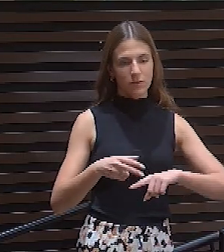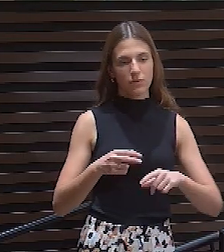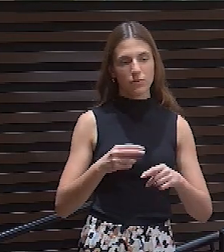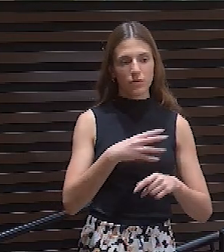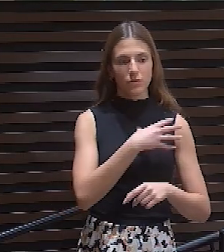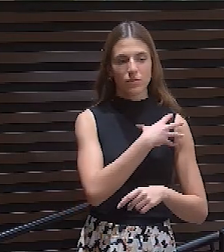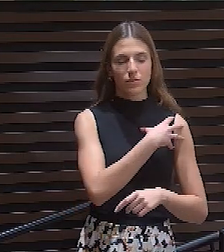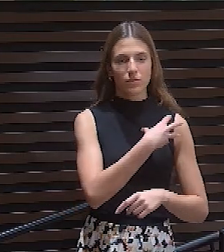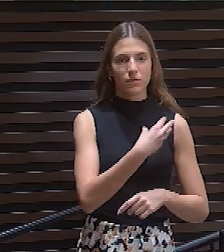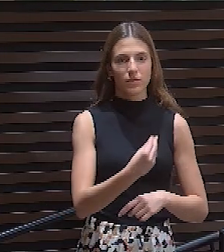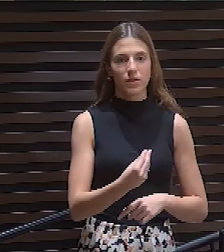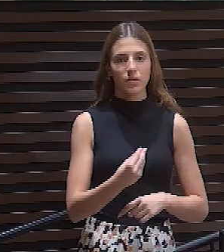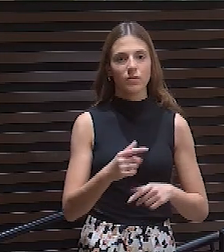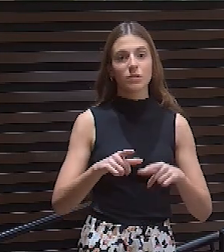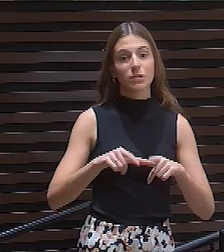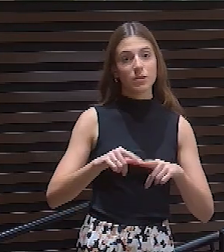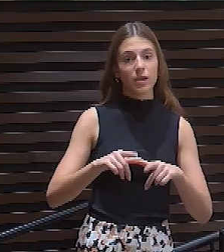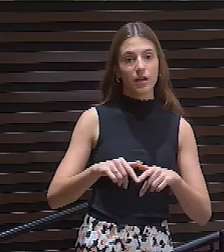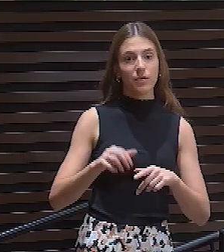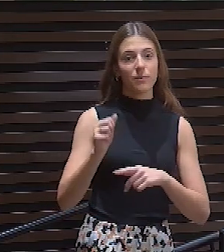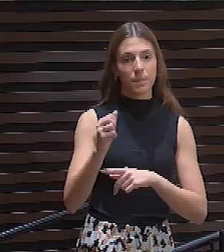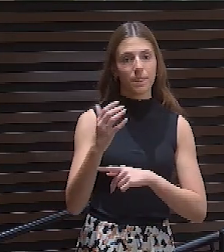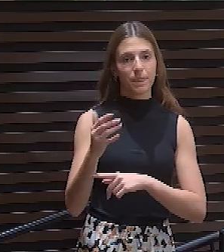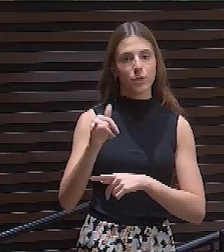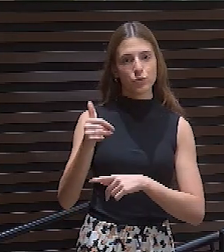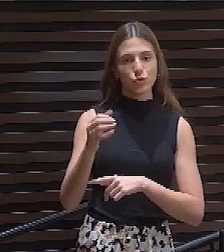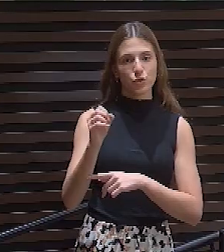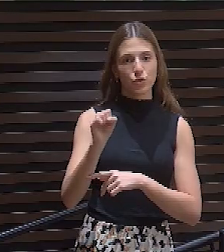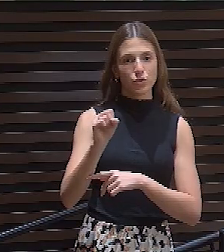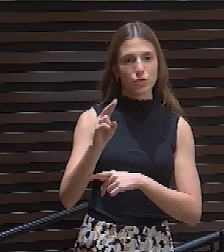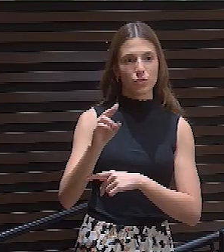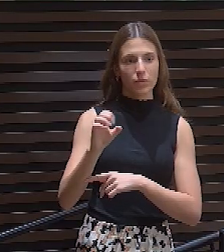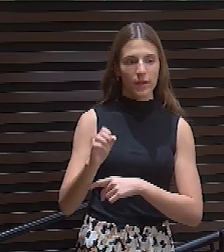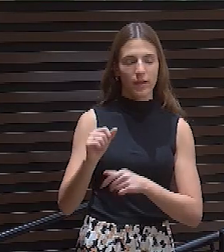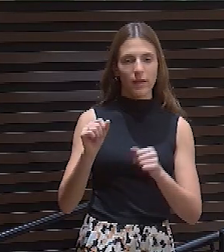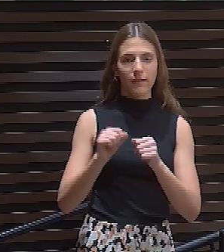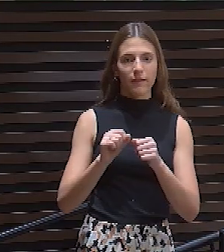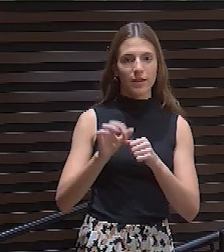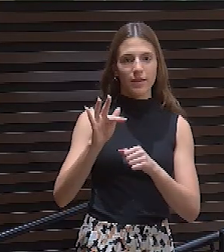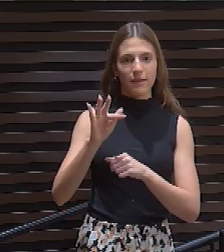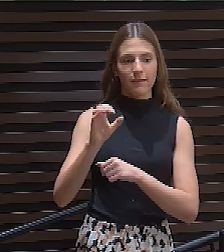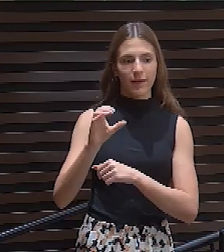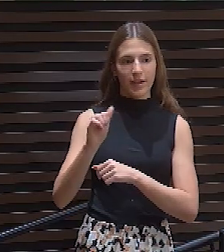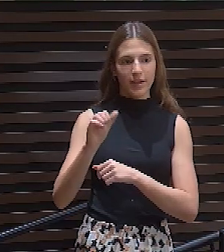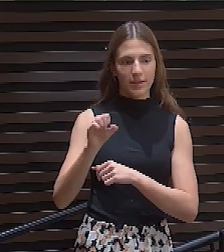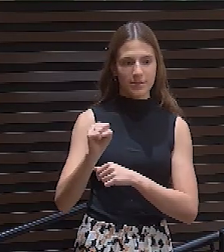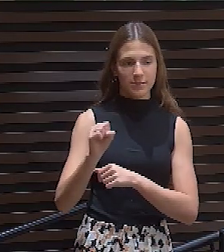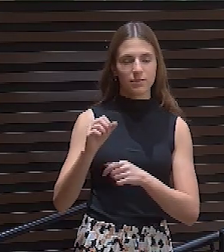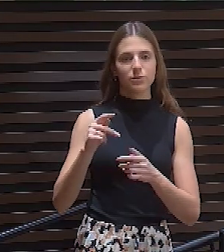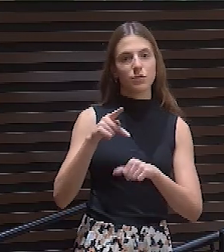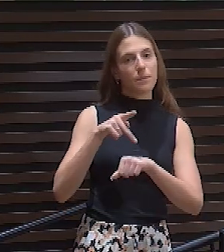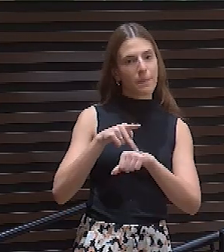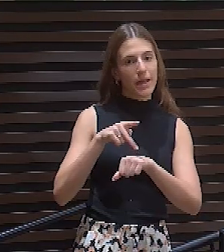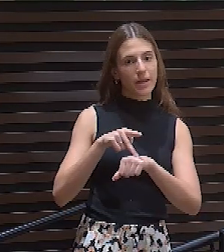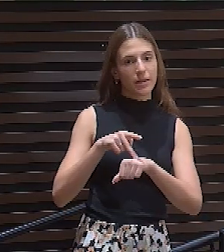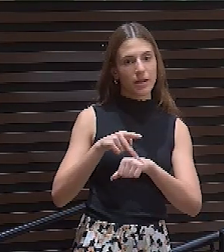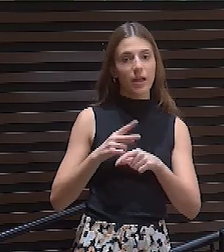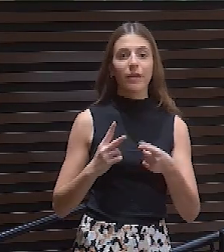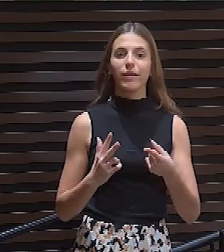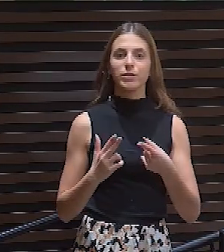Josué fez para si facas de pederneiras, facas de pedra, e circuncidou os filhos